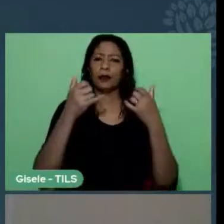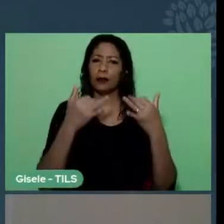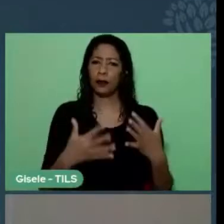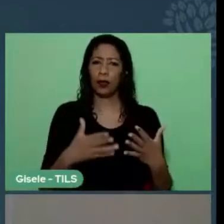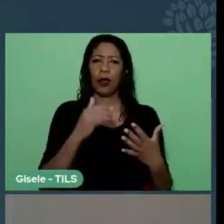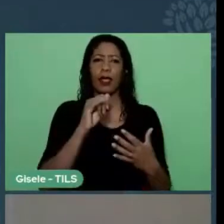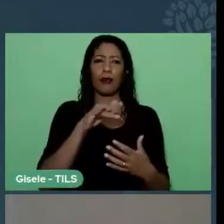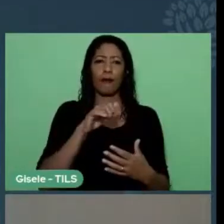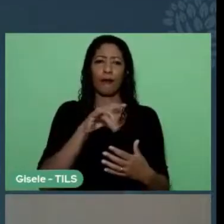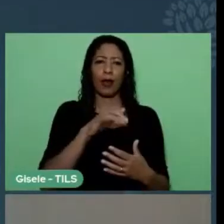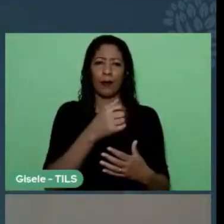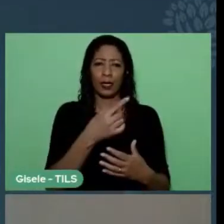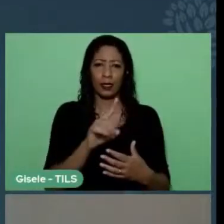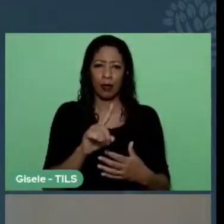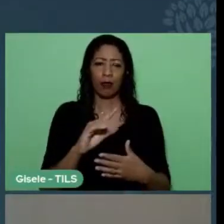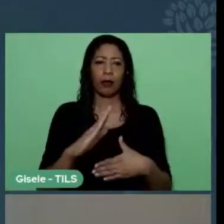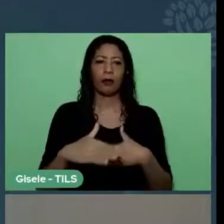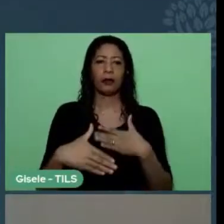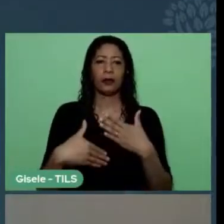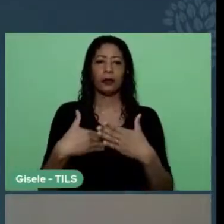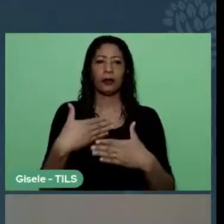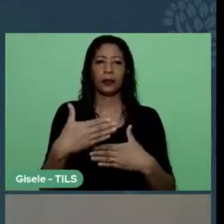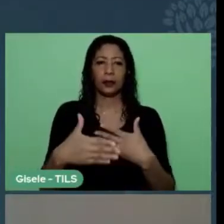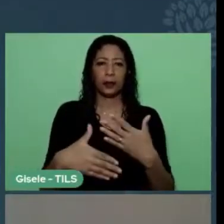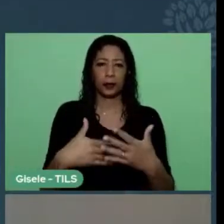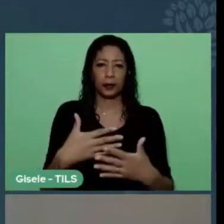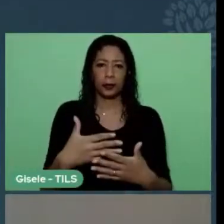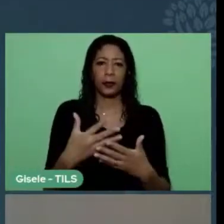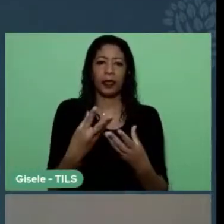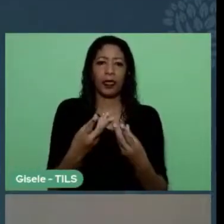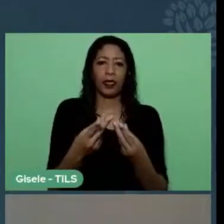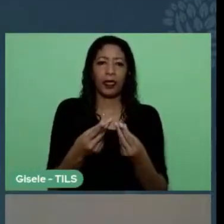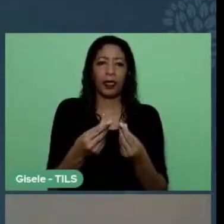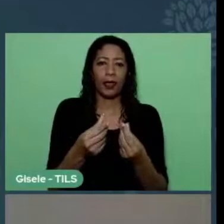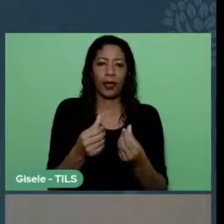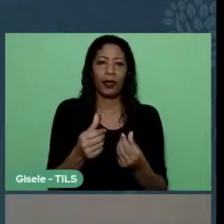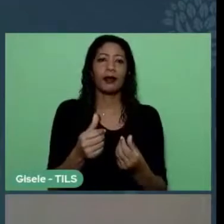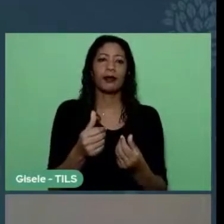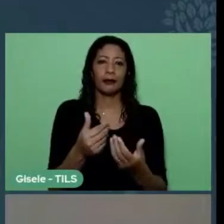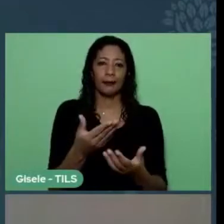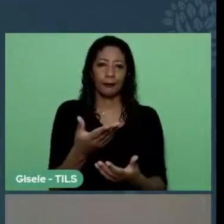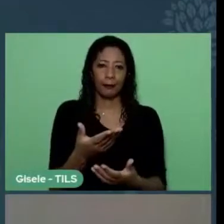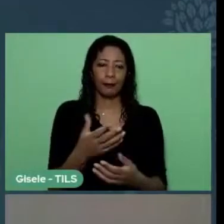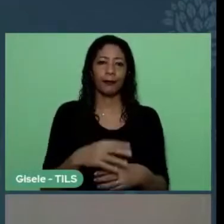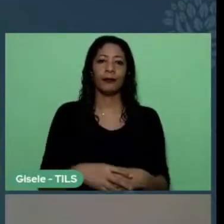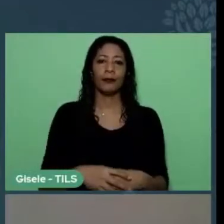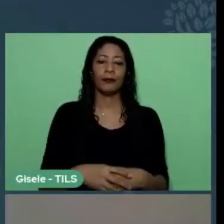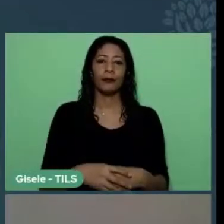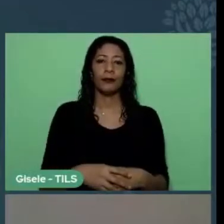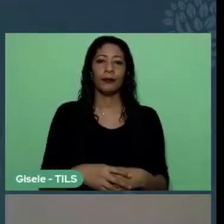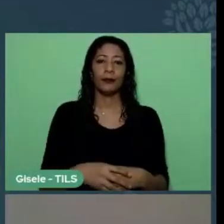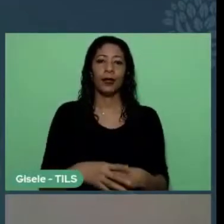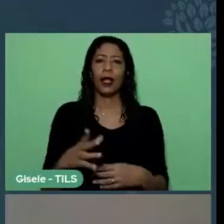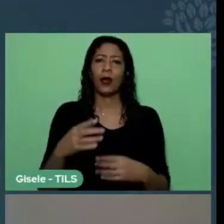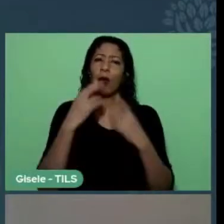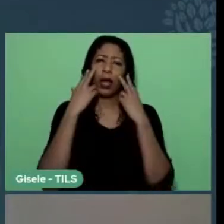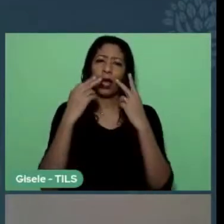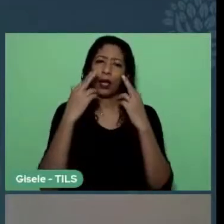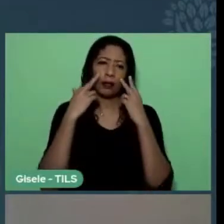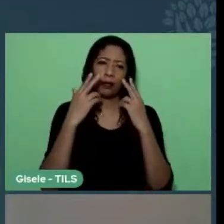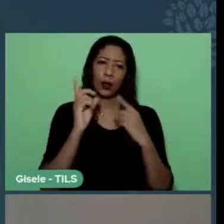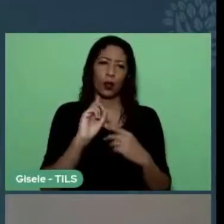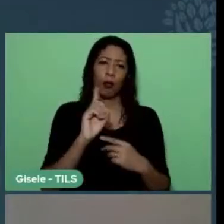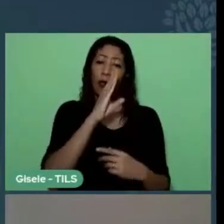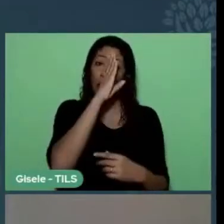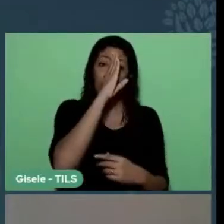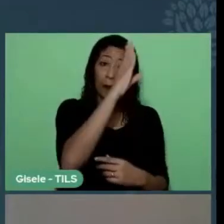inflamação leva a esse processo de produção, de secreção crônica, que não é nem tão comum, não é nem o sintoma